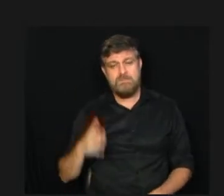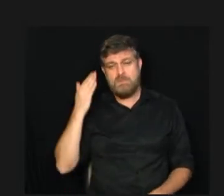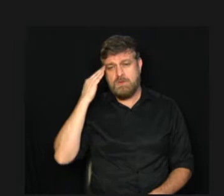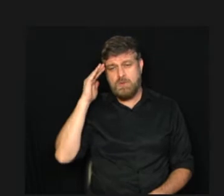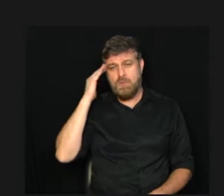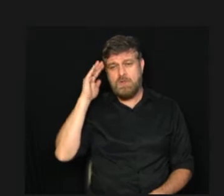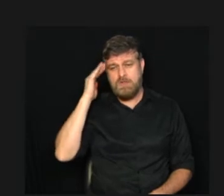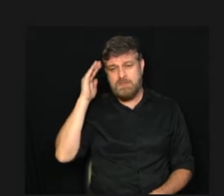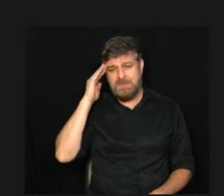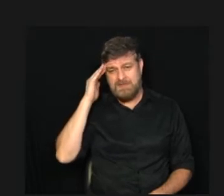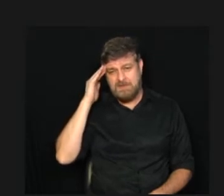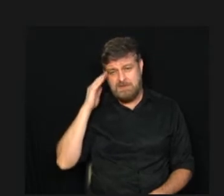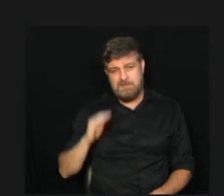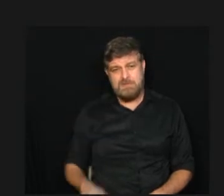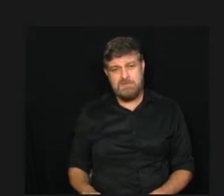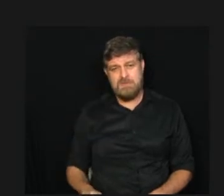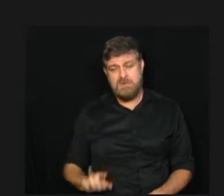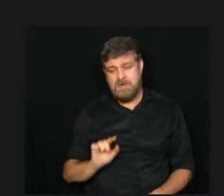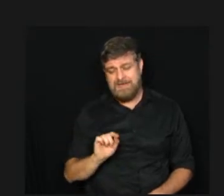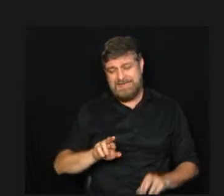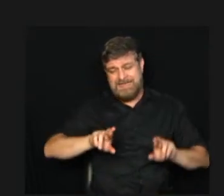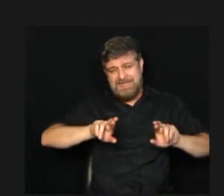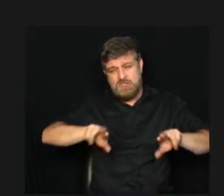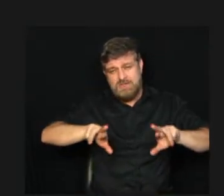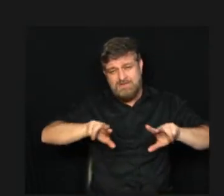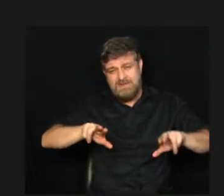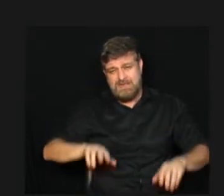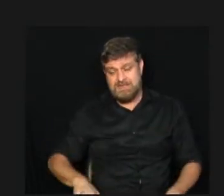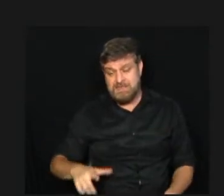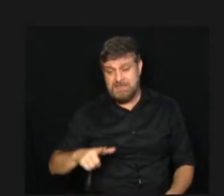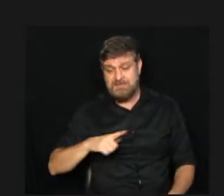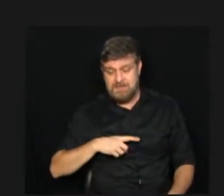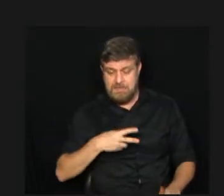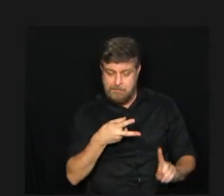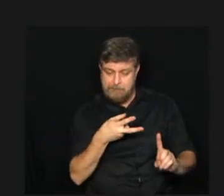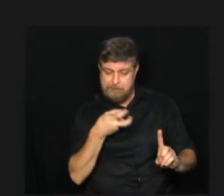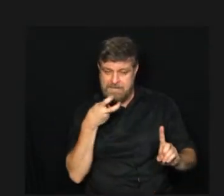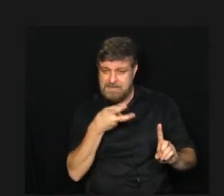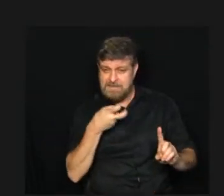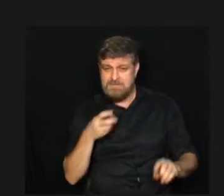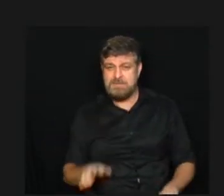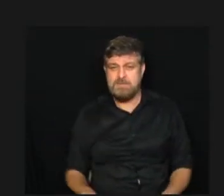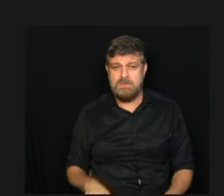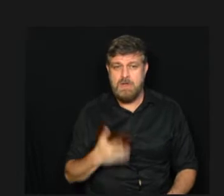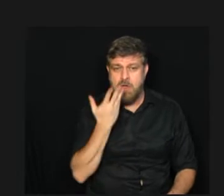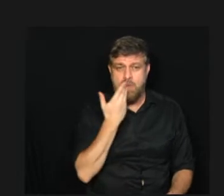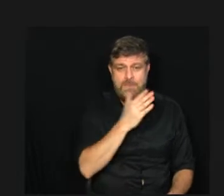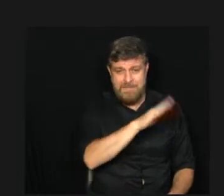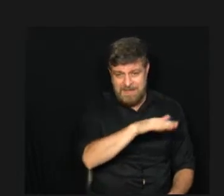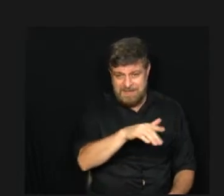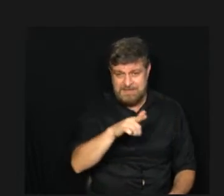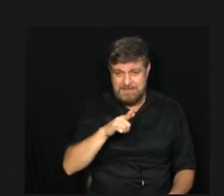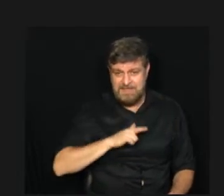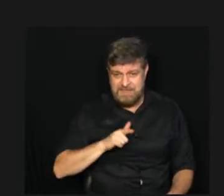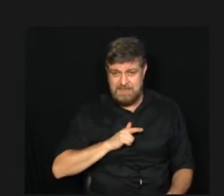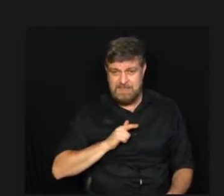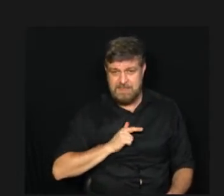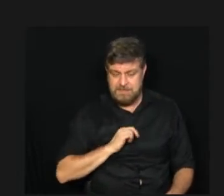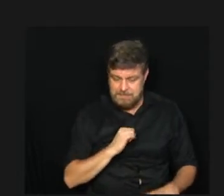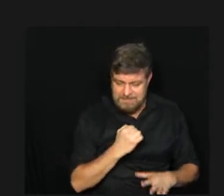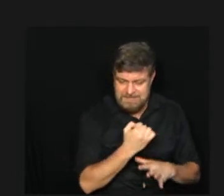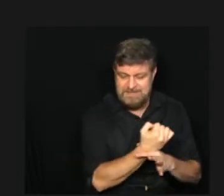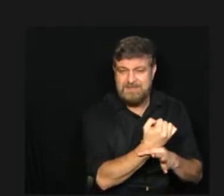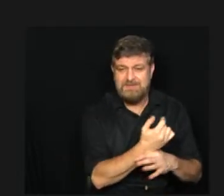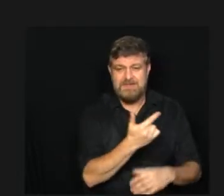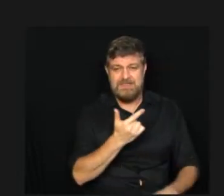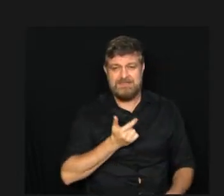entendo a diferença, né? Tenho essa percepção da diferença do que é uma criança que tem a sua primeira infância garantida, com